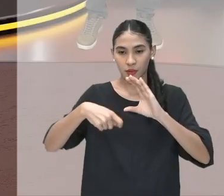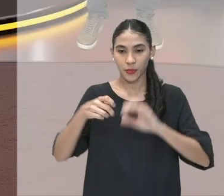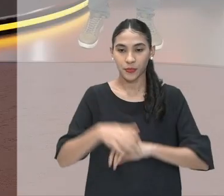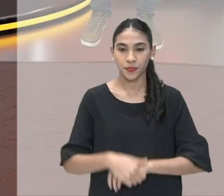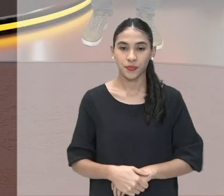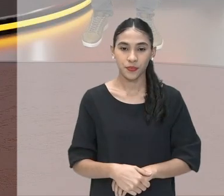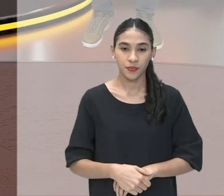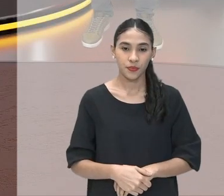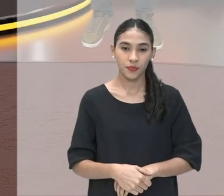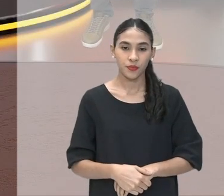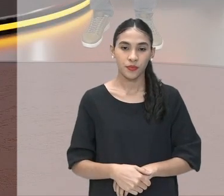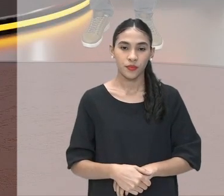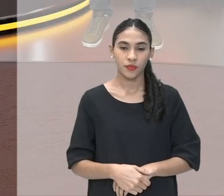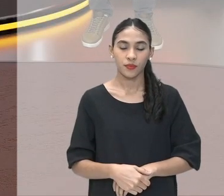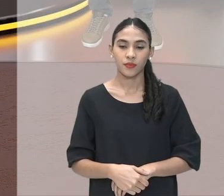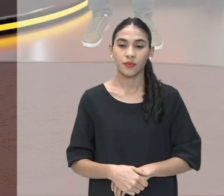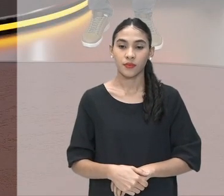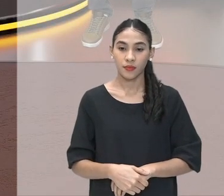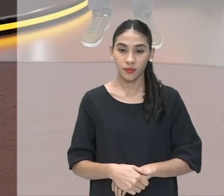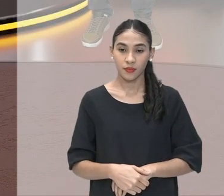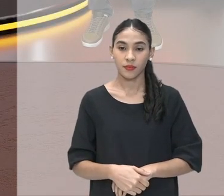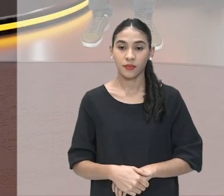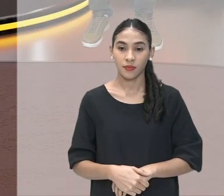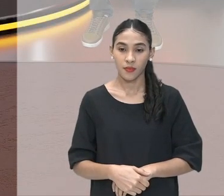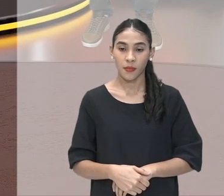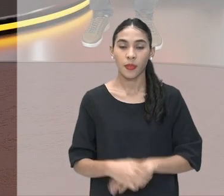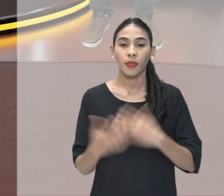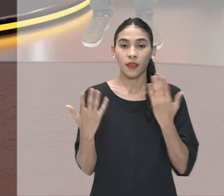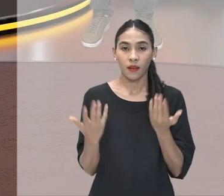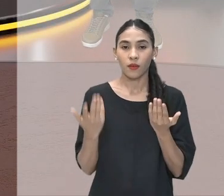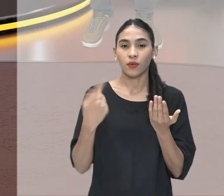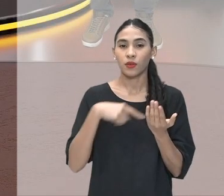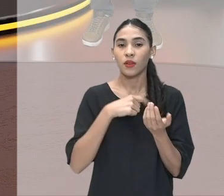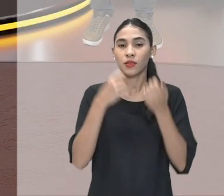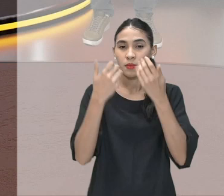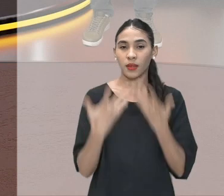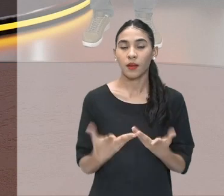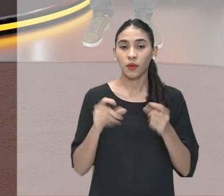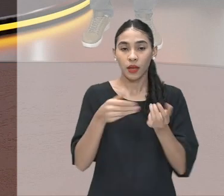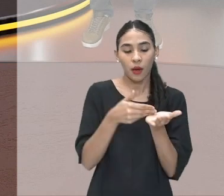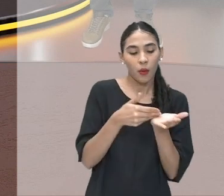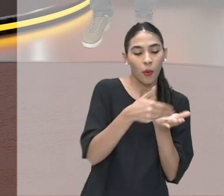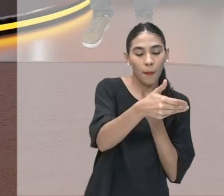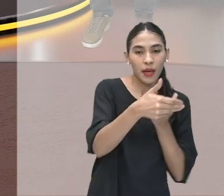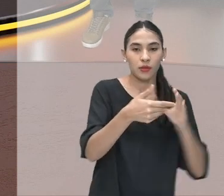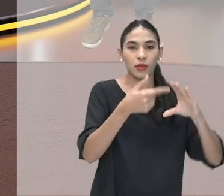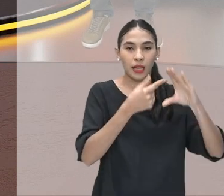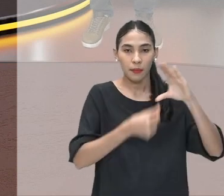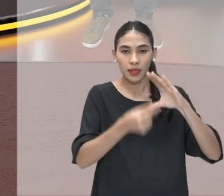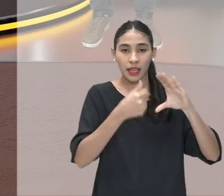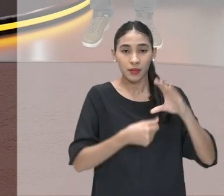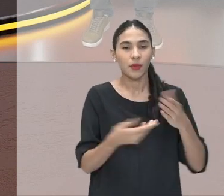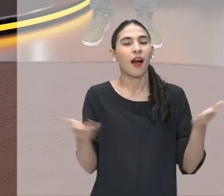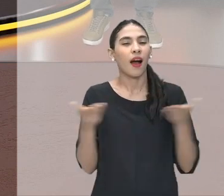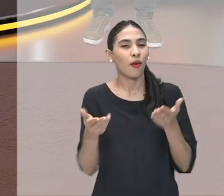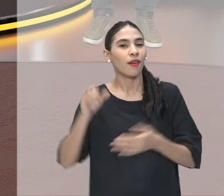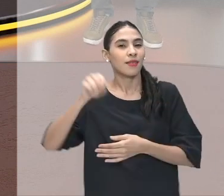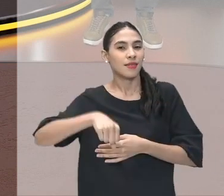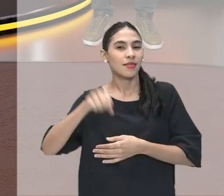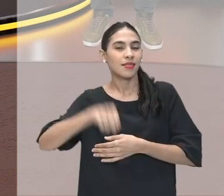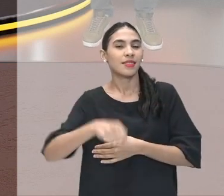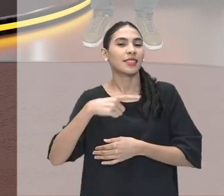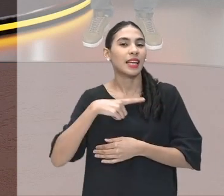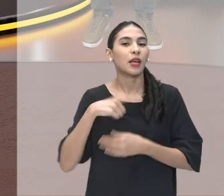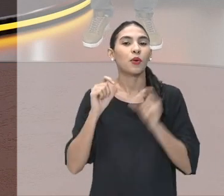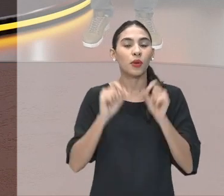continuar? Muito bem. Então nós falamos que a gente tem aí o início do capitalismo. E agora sim, Josino, agora sim nós vamos